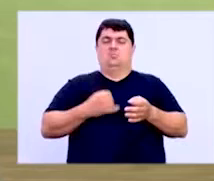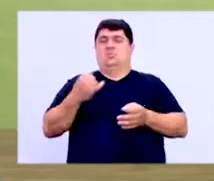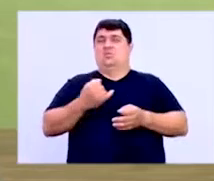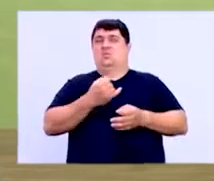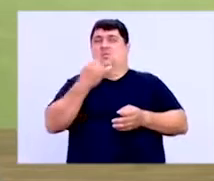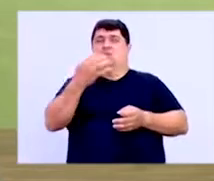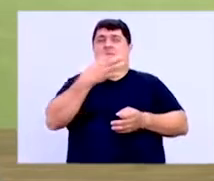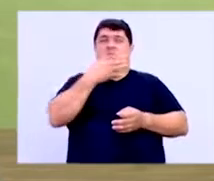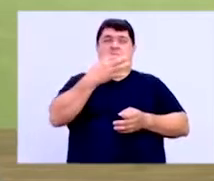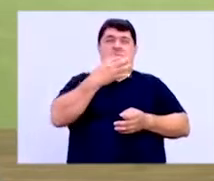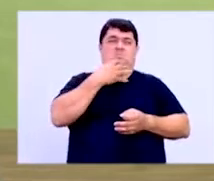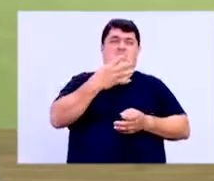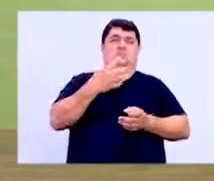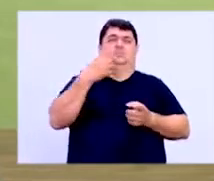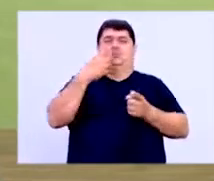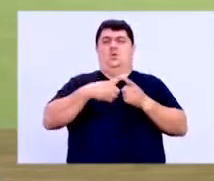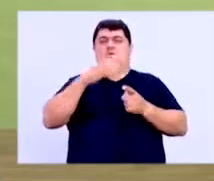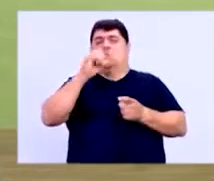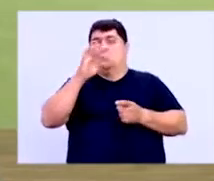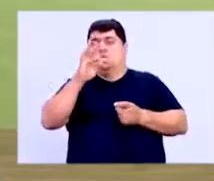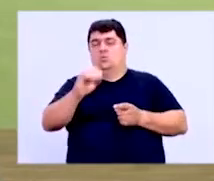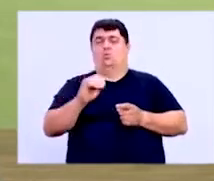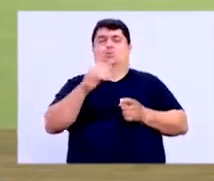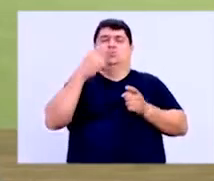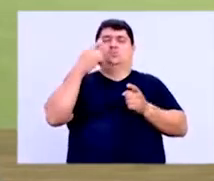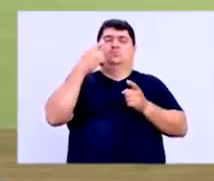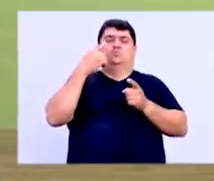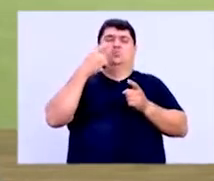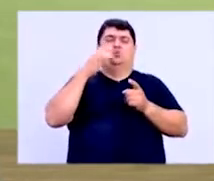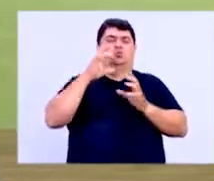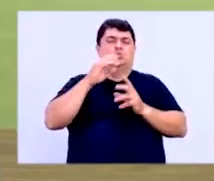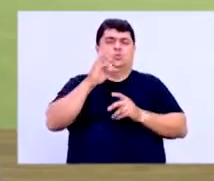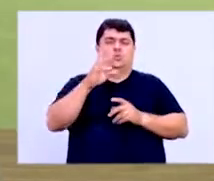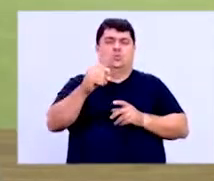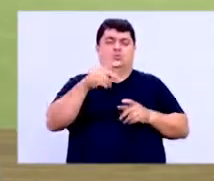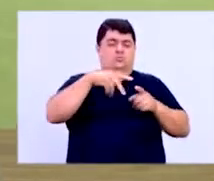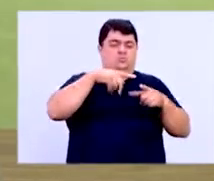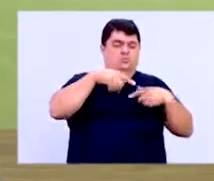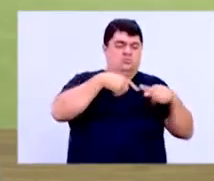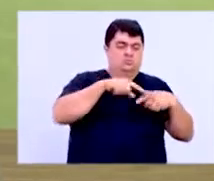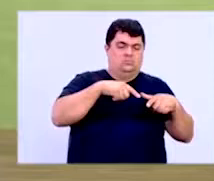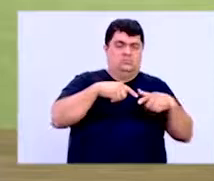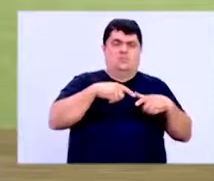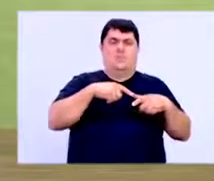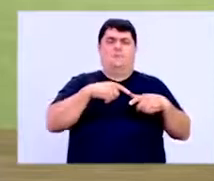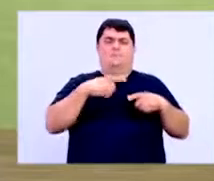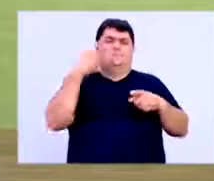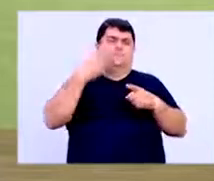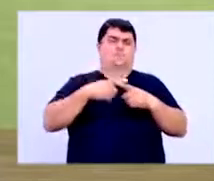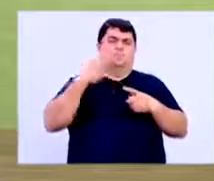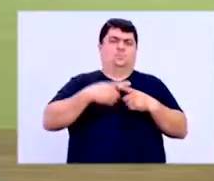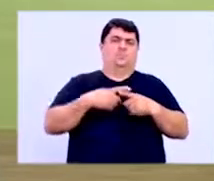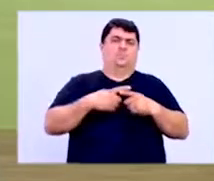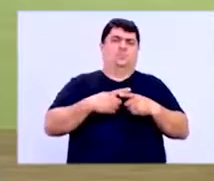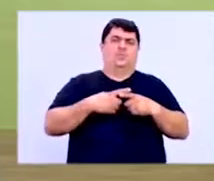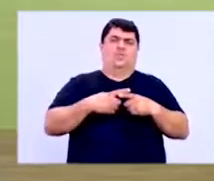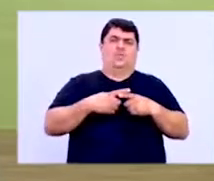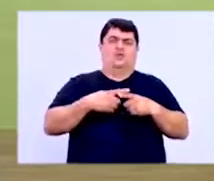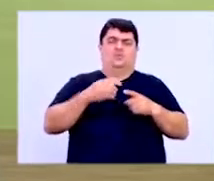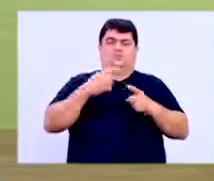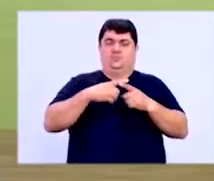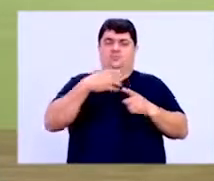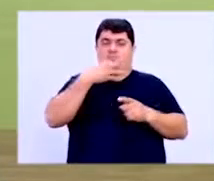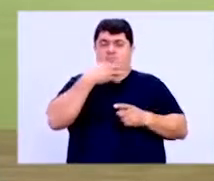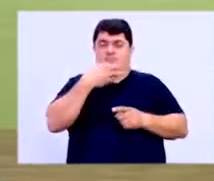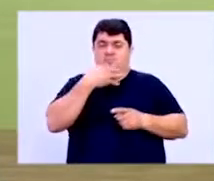você conhecer o custo do produto, o custo do serviço, né? Isso porque, conhecendo